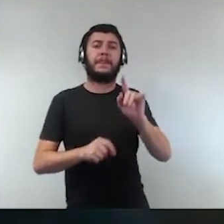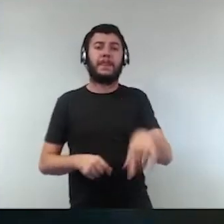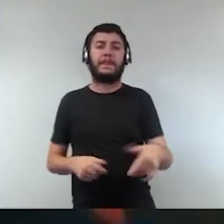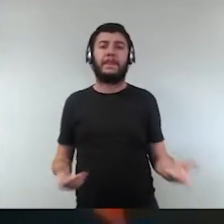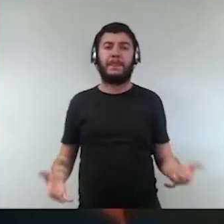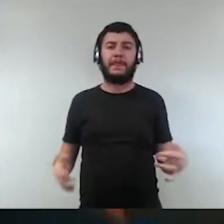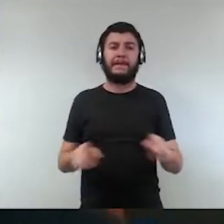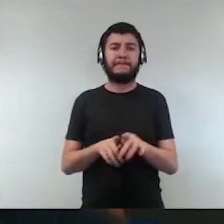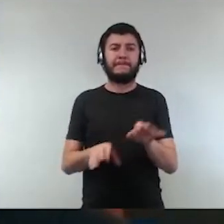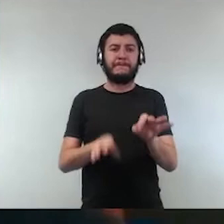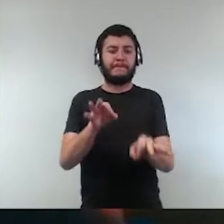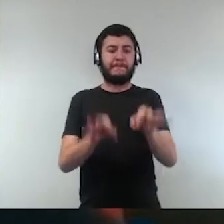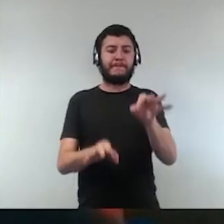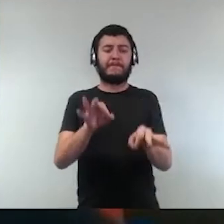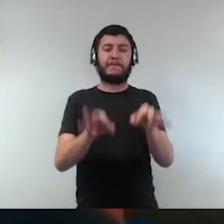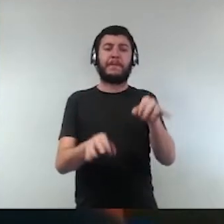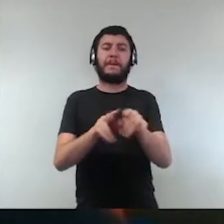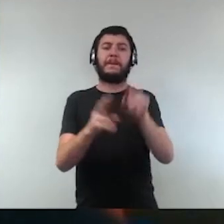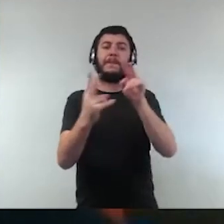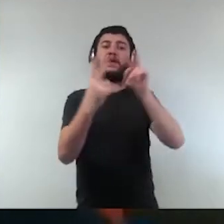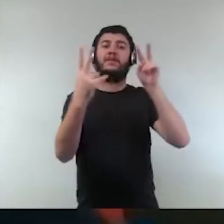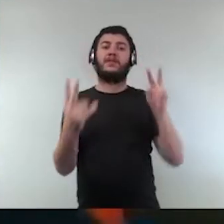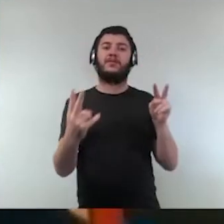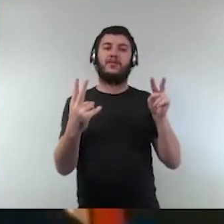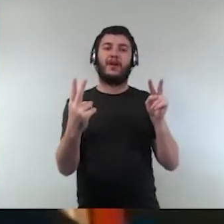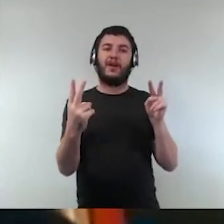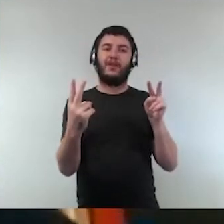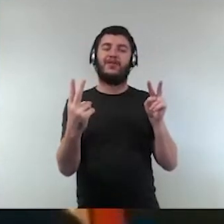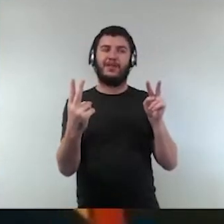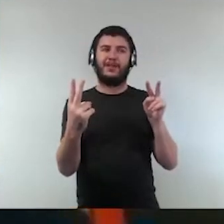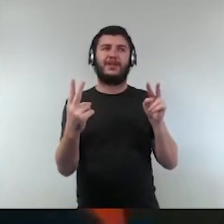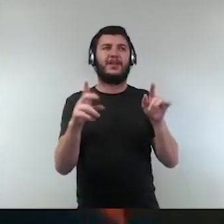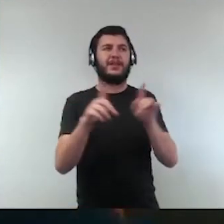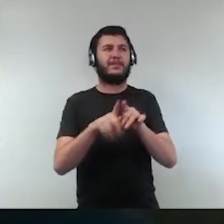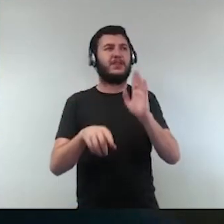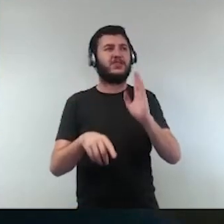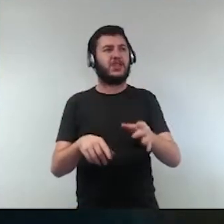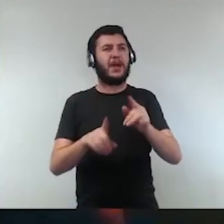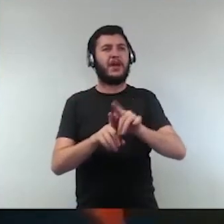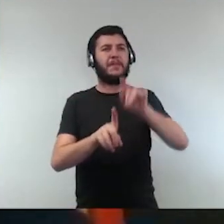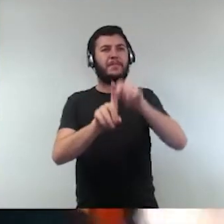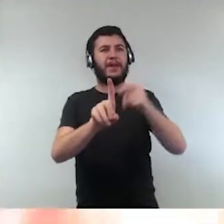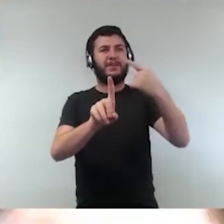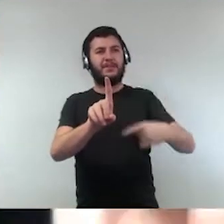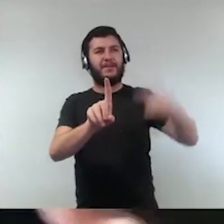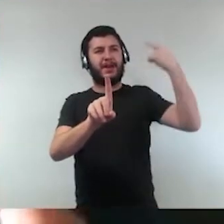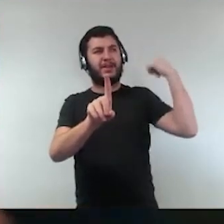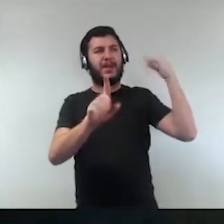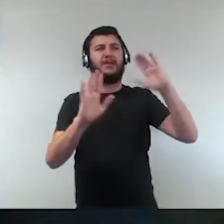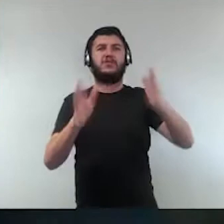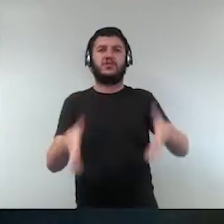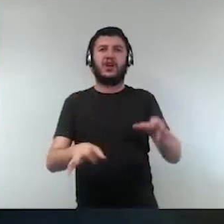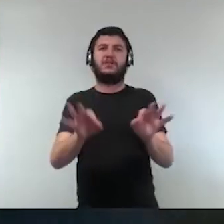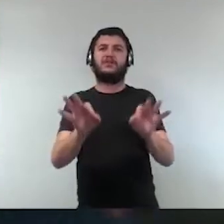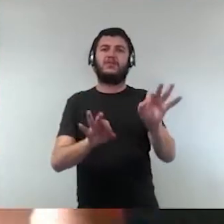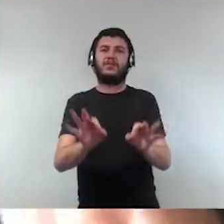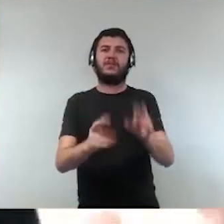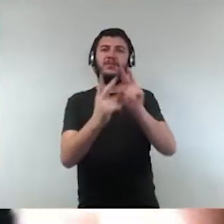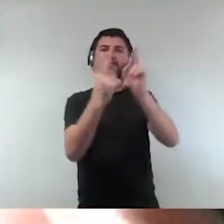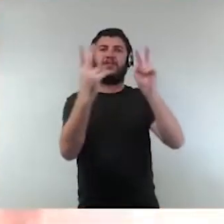reequacionar o julgamento virtual, como foi feito agora, mais recentemente, há menos de um mês. Então, o primeiro ponto que eu quero